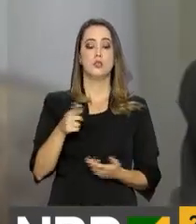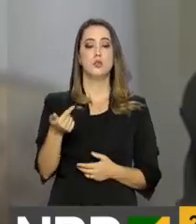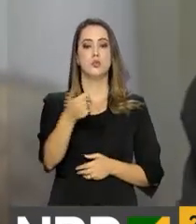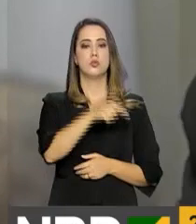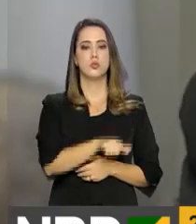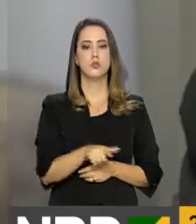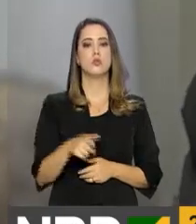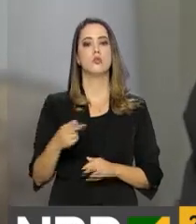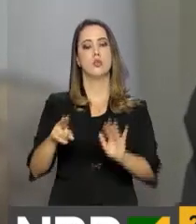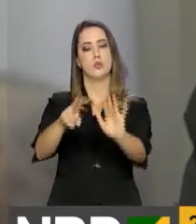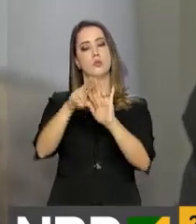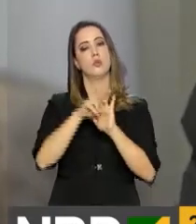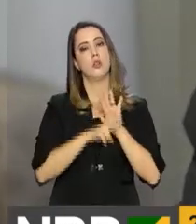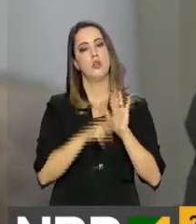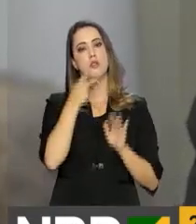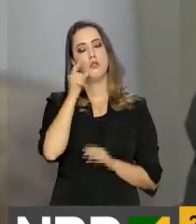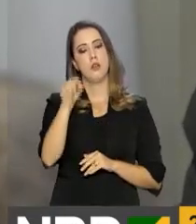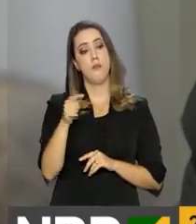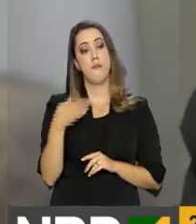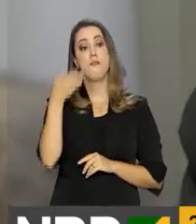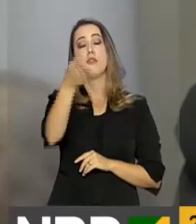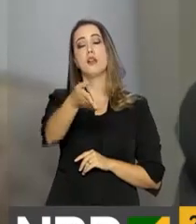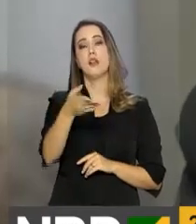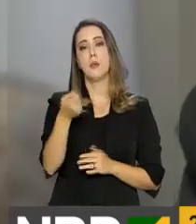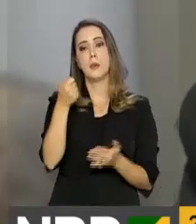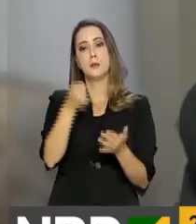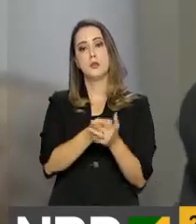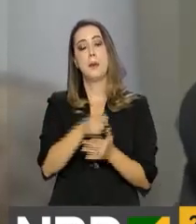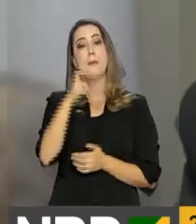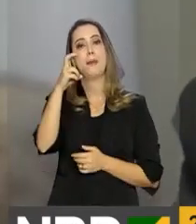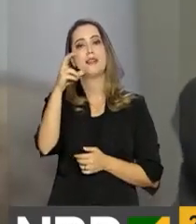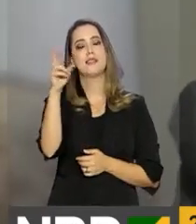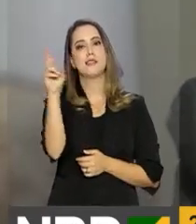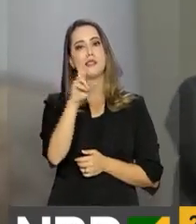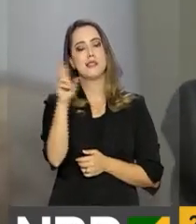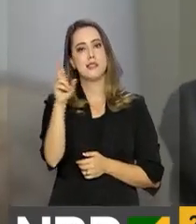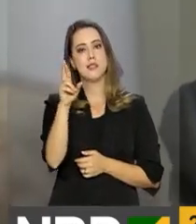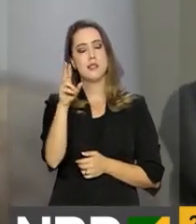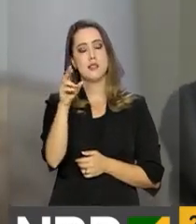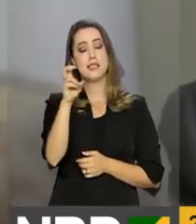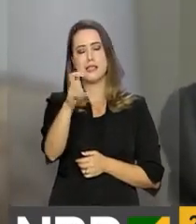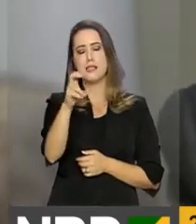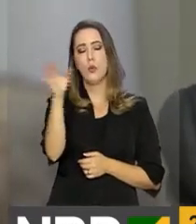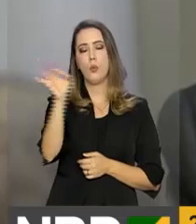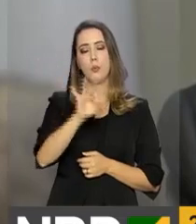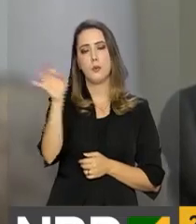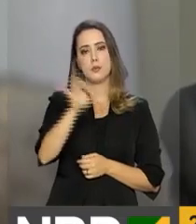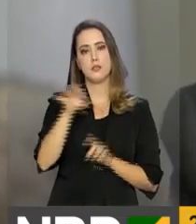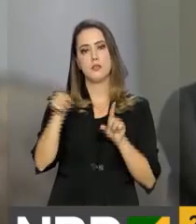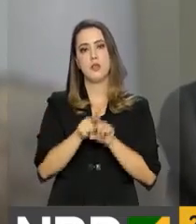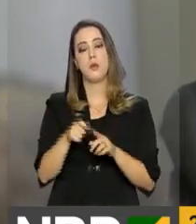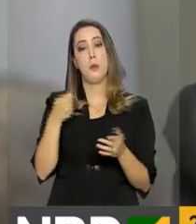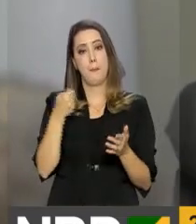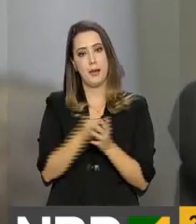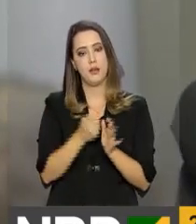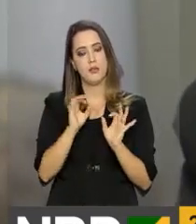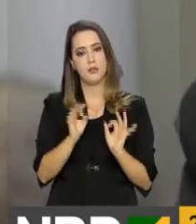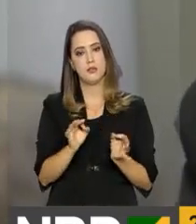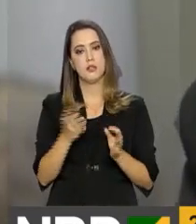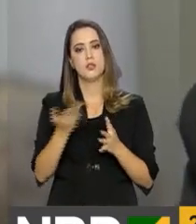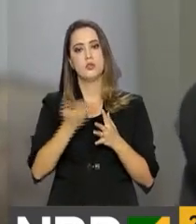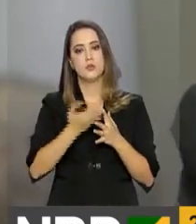um ato normativo, dizendo: vá lá, pague 5% do débito, liquide o seu débito, torne-se inadimplente, se